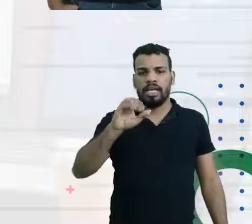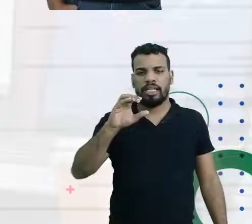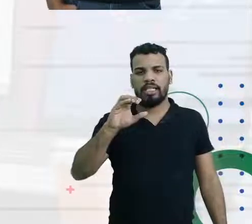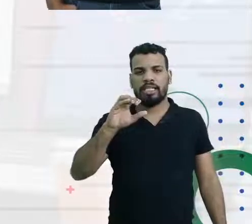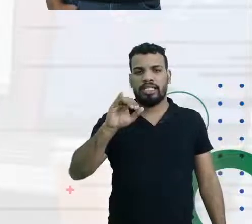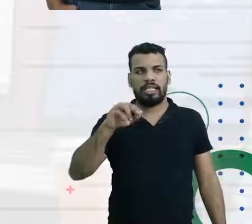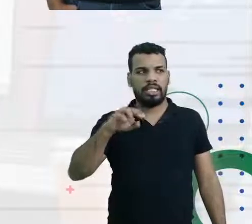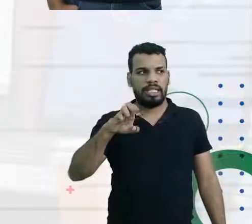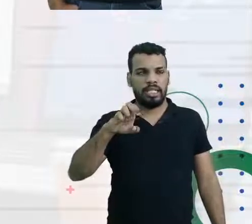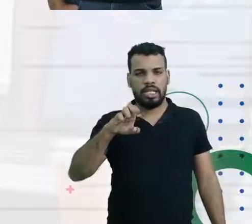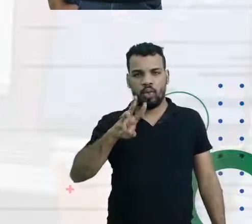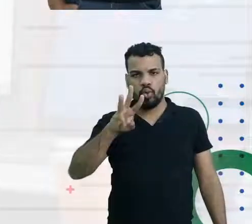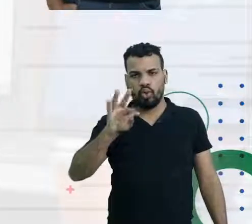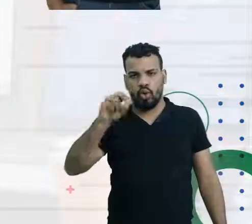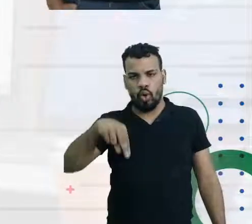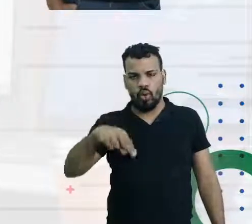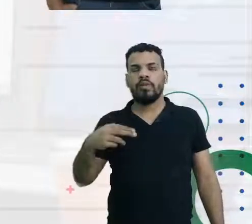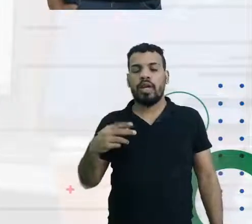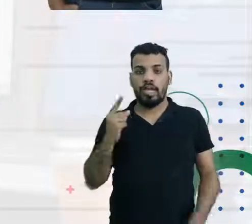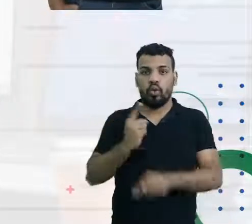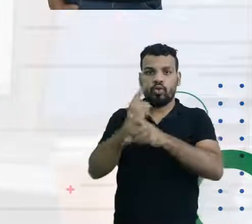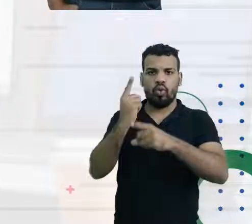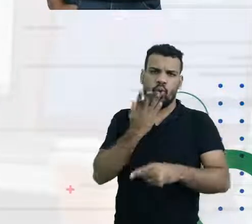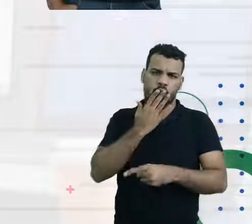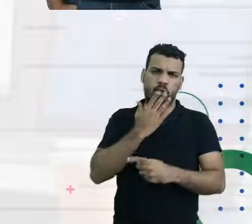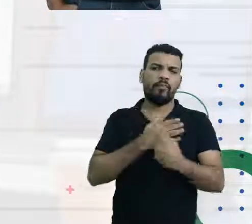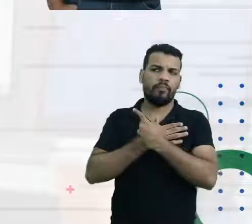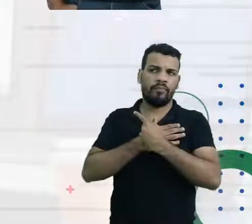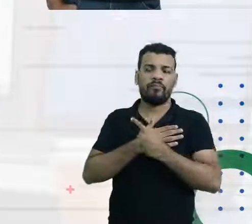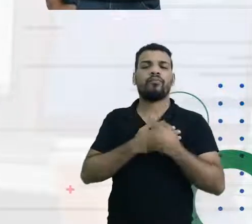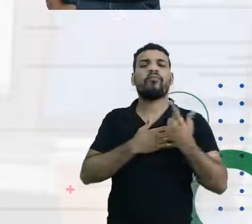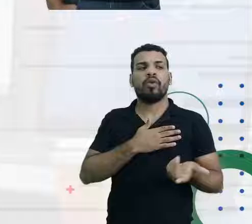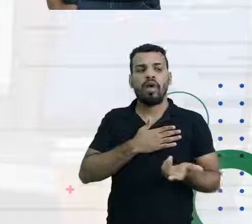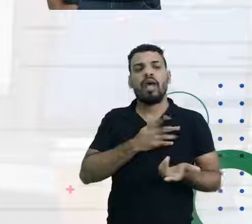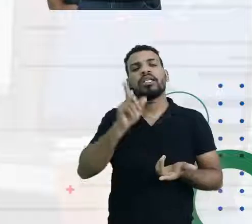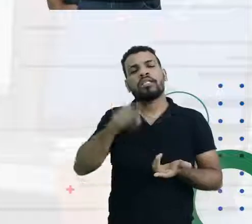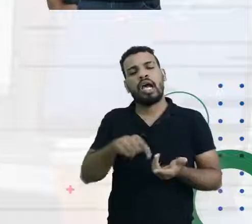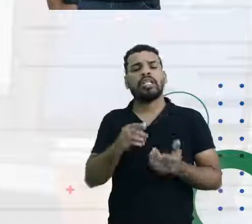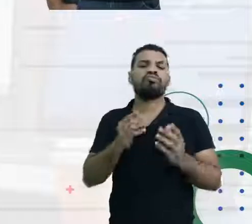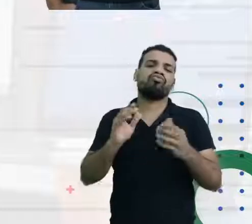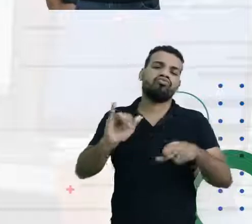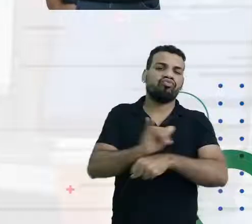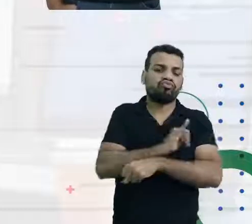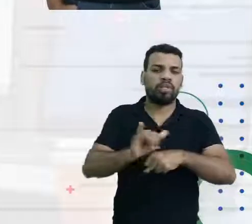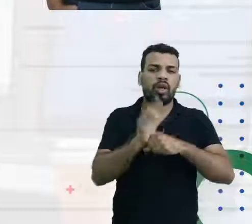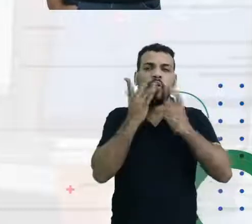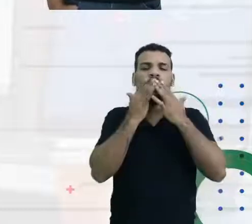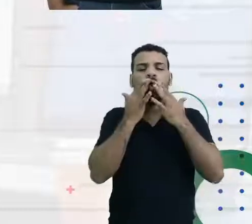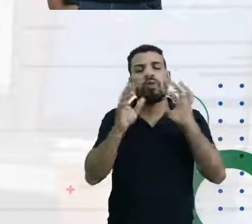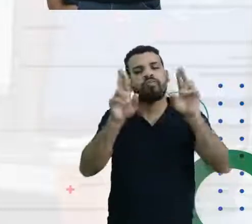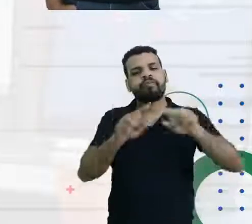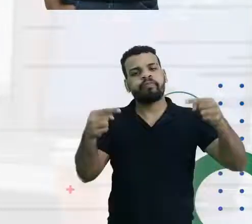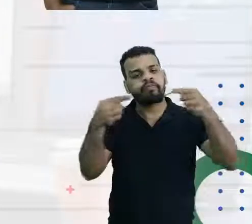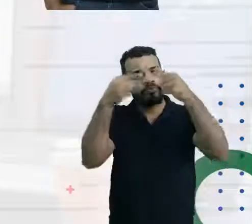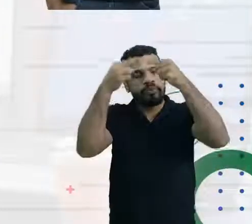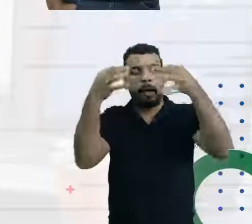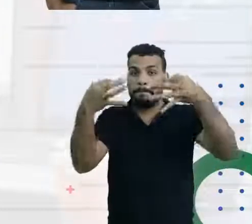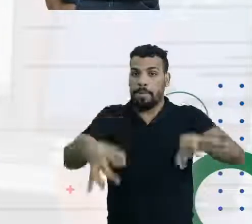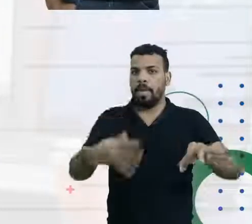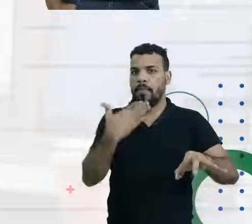ele serve para que a gente seguir em alguns modos de usar as cores de forma mais harmoniosa,